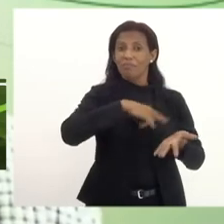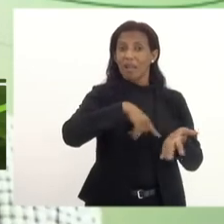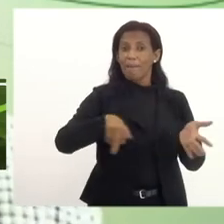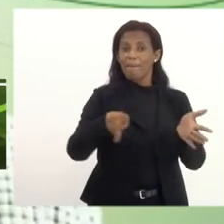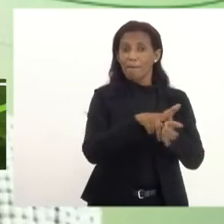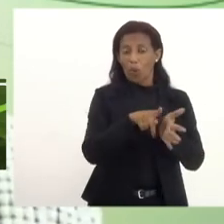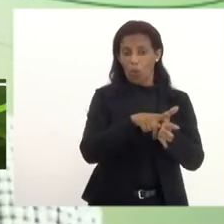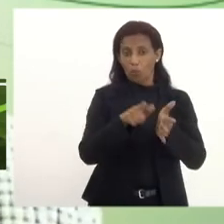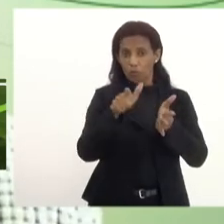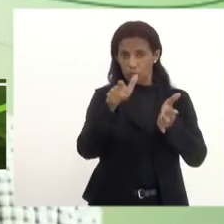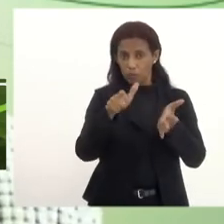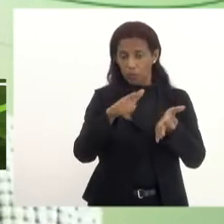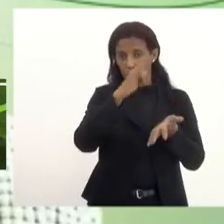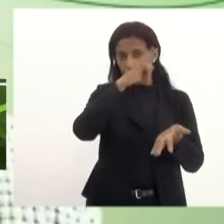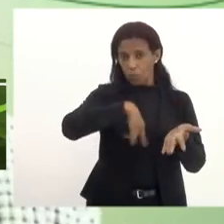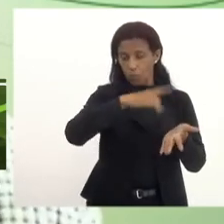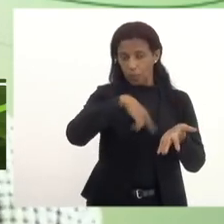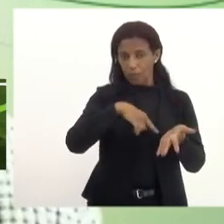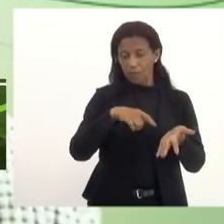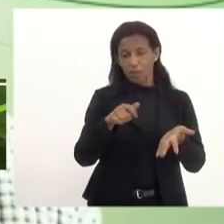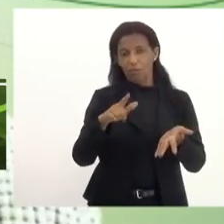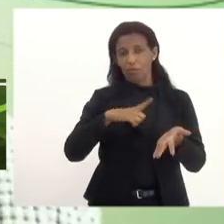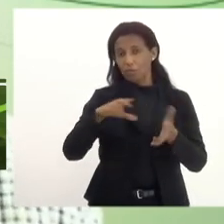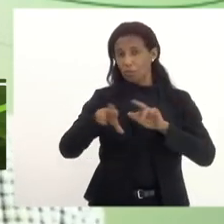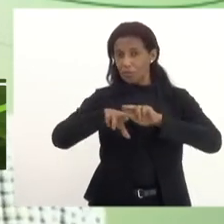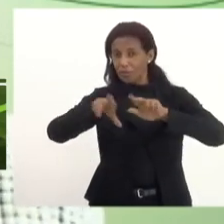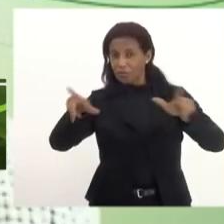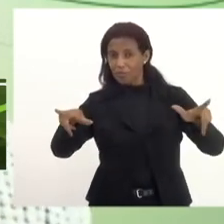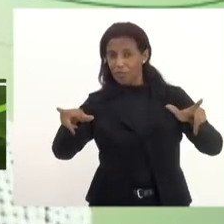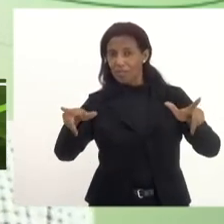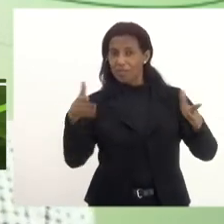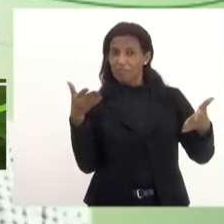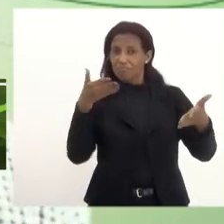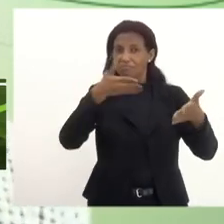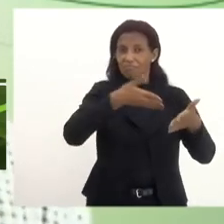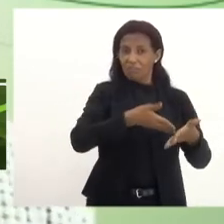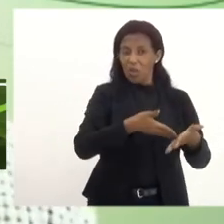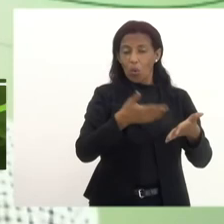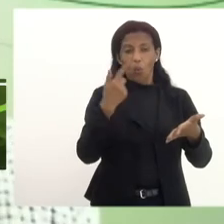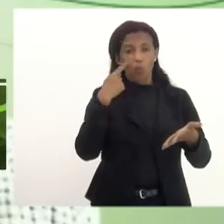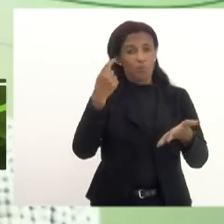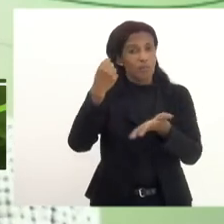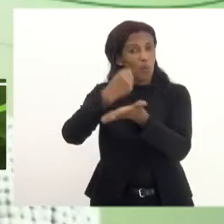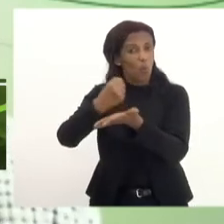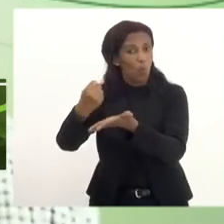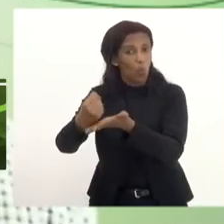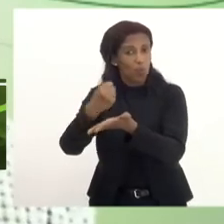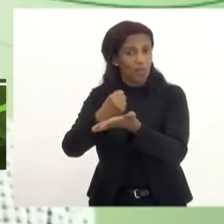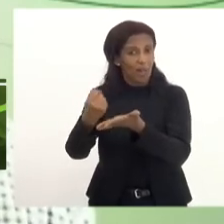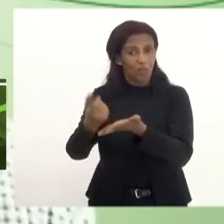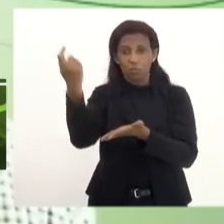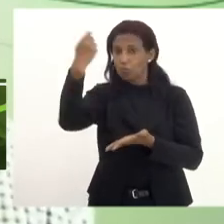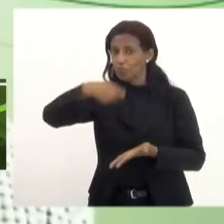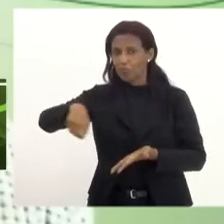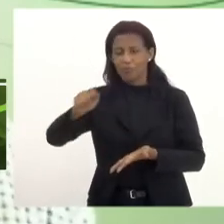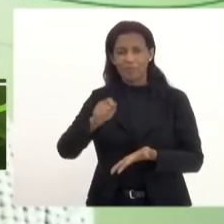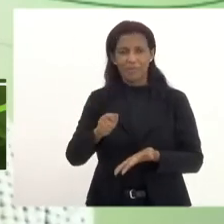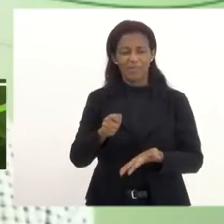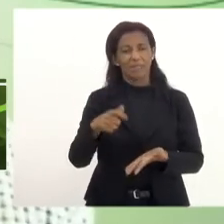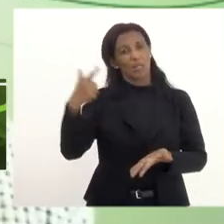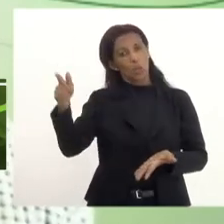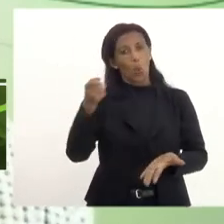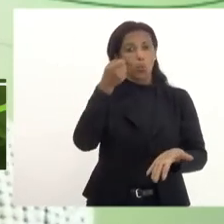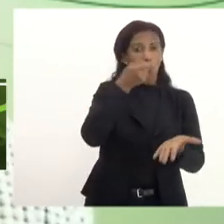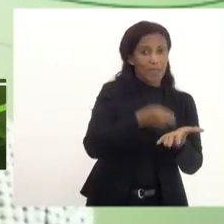né? Então, tem uma diferença assim, significativa quando você pega contratos que não exigem certificação de contratos que exigem na hora de